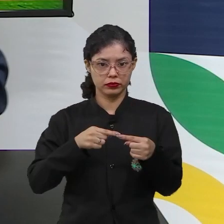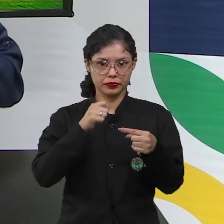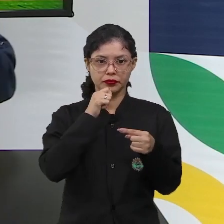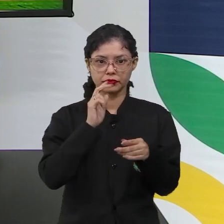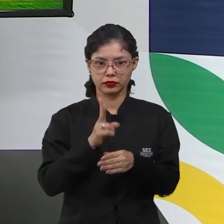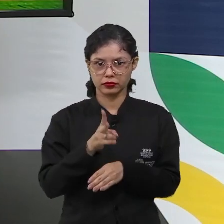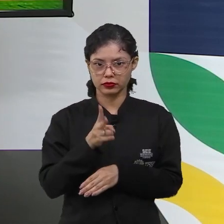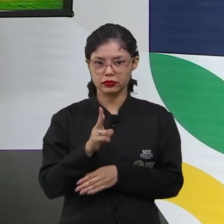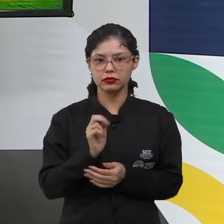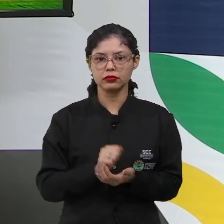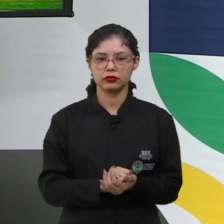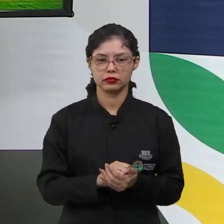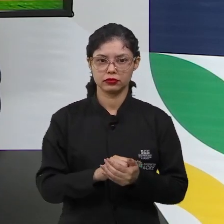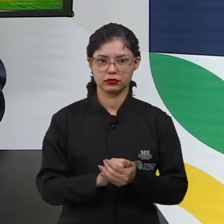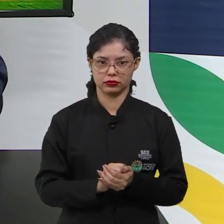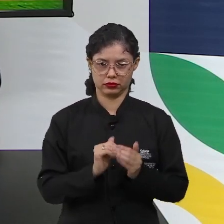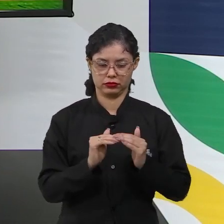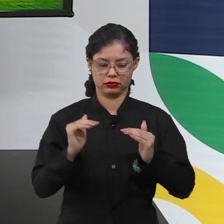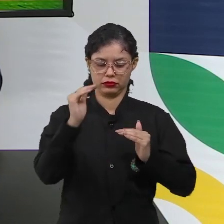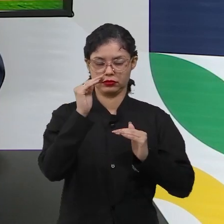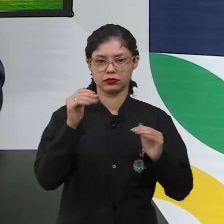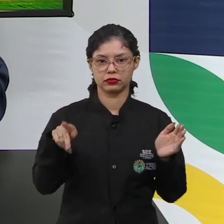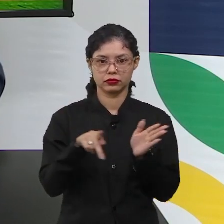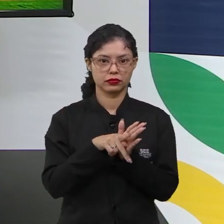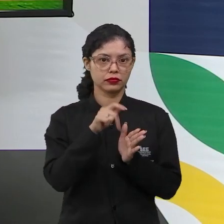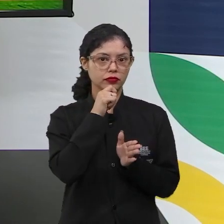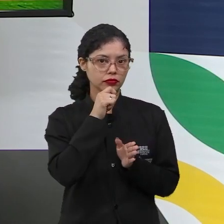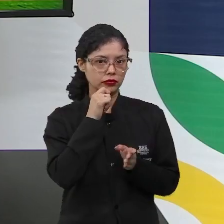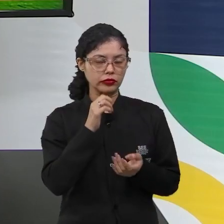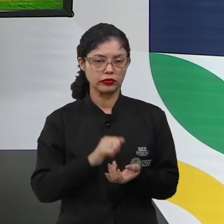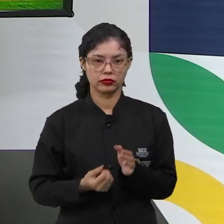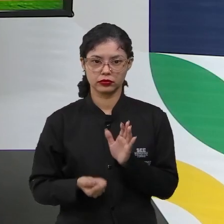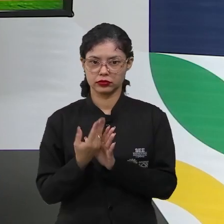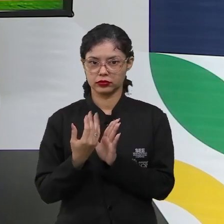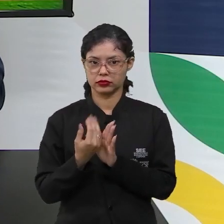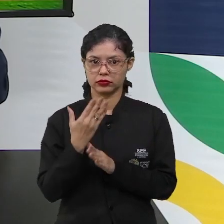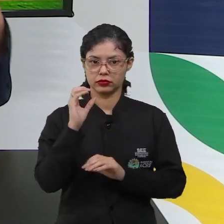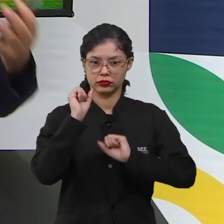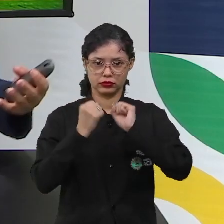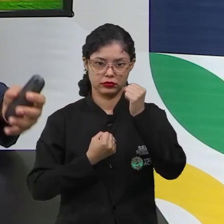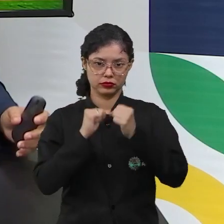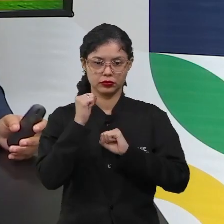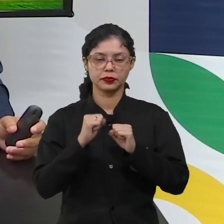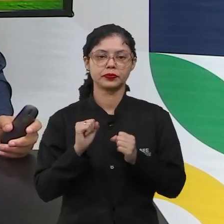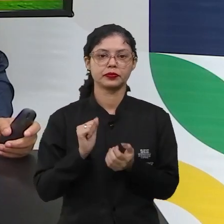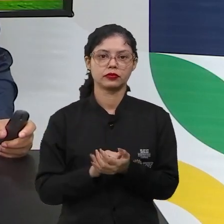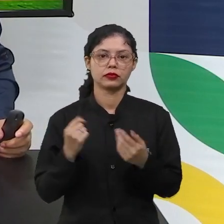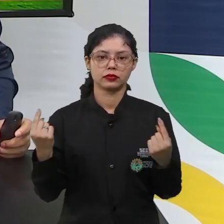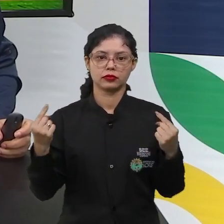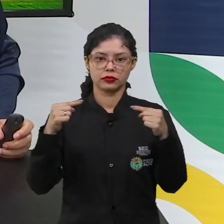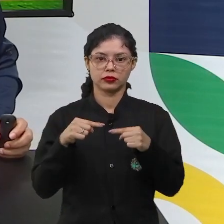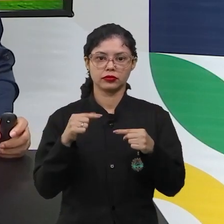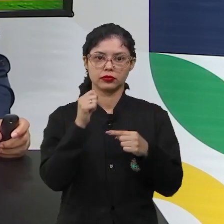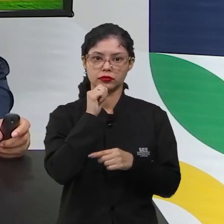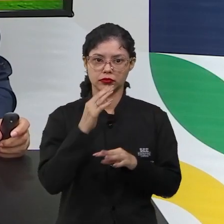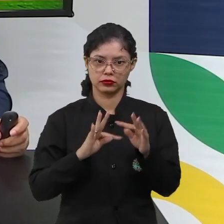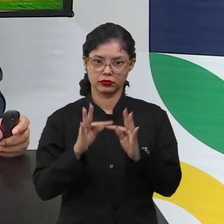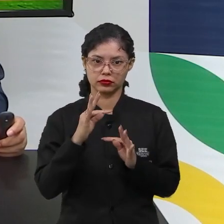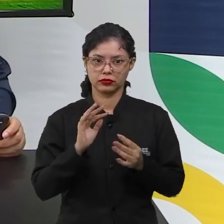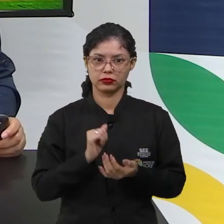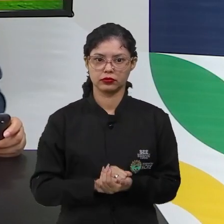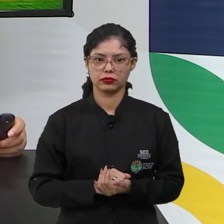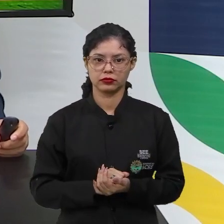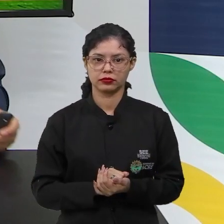competição bem acentuada, justamente por conta dessa produção industrial e essa competição